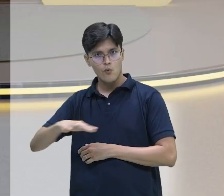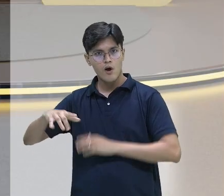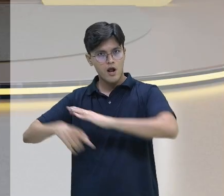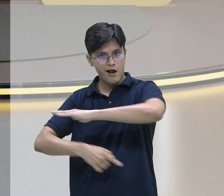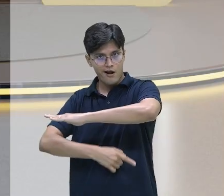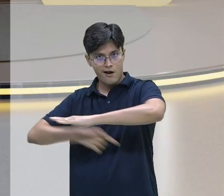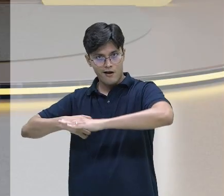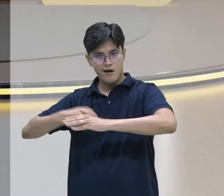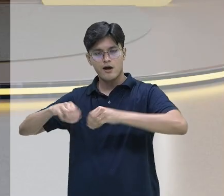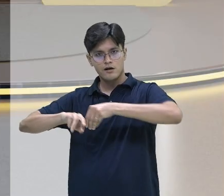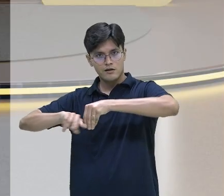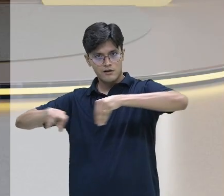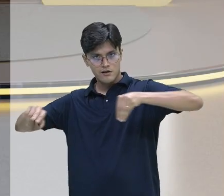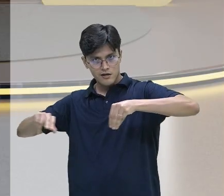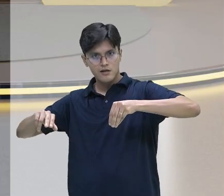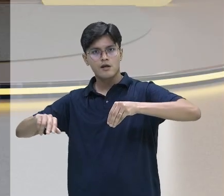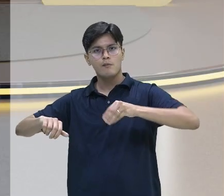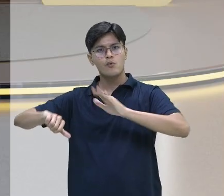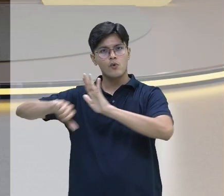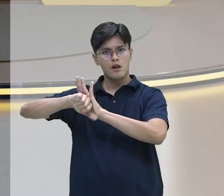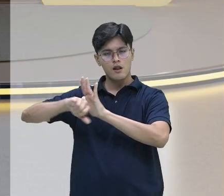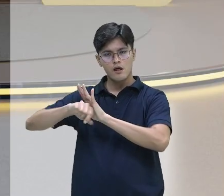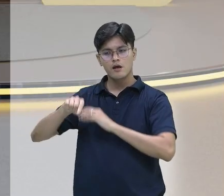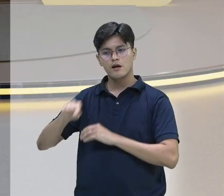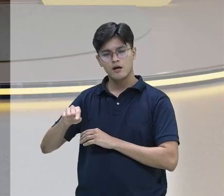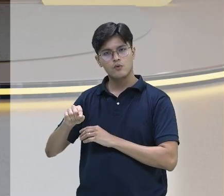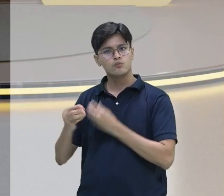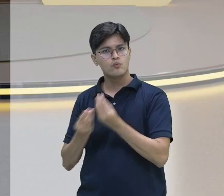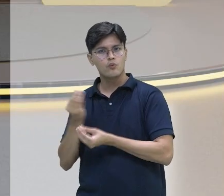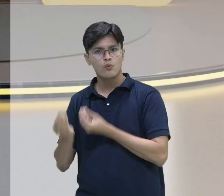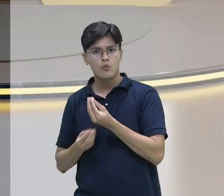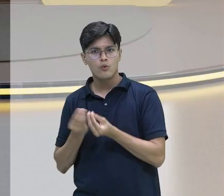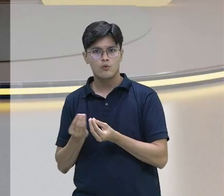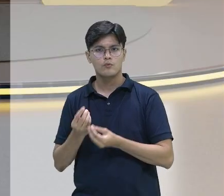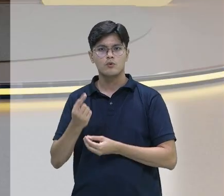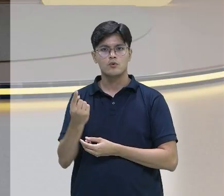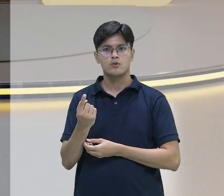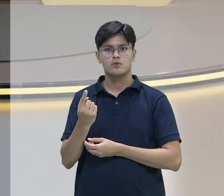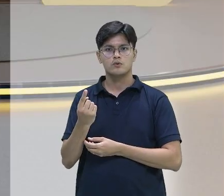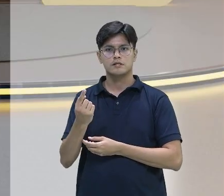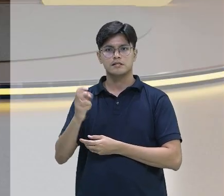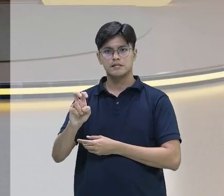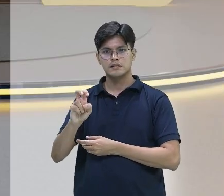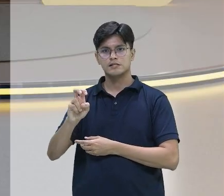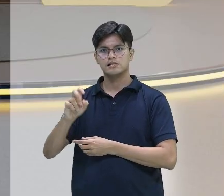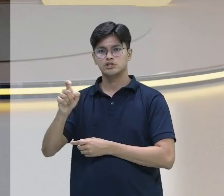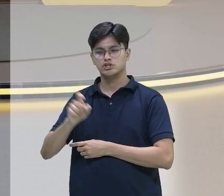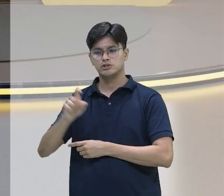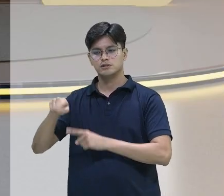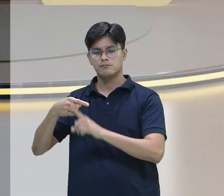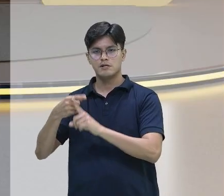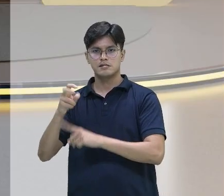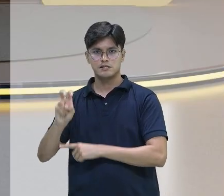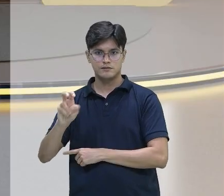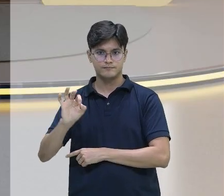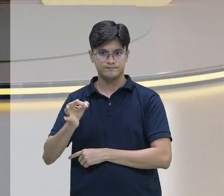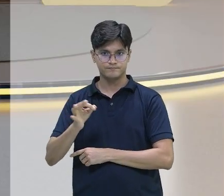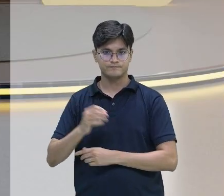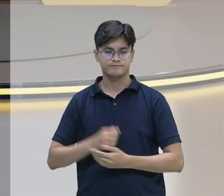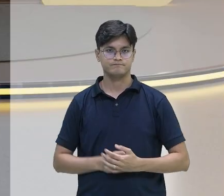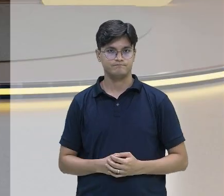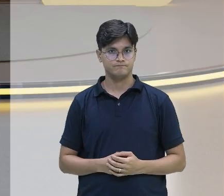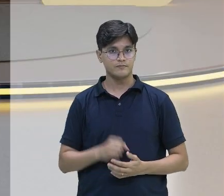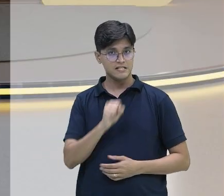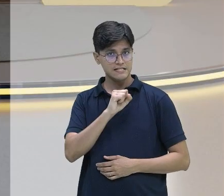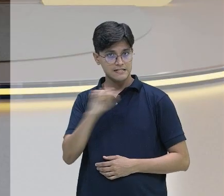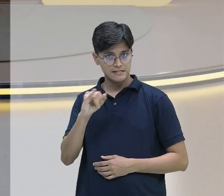5. Então, a gente vai calcular aí cada um deles, linha por linha, não é, professor Paulo? Então bora pensar assim, ó. Se o x for zero